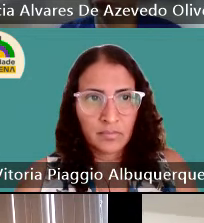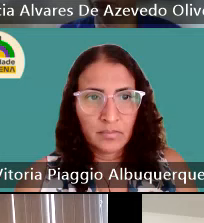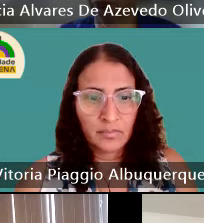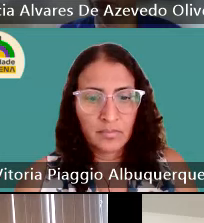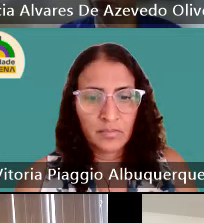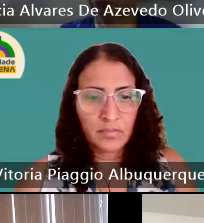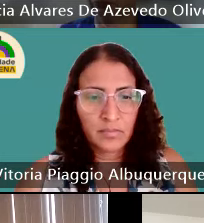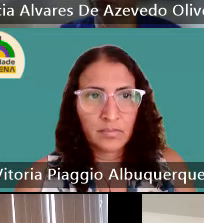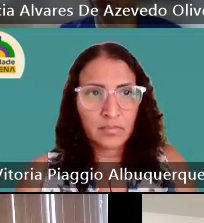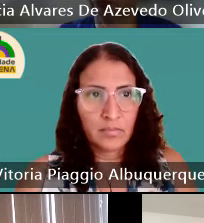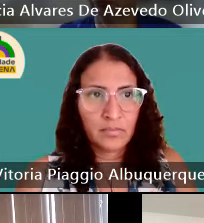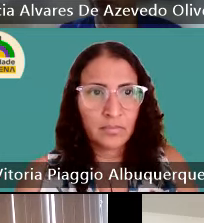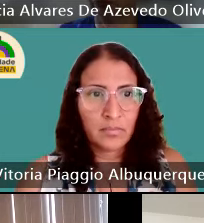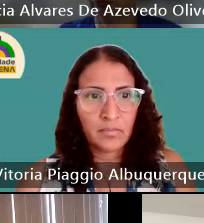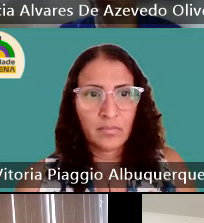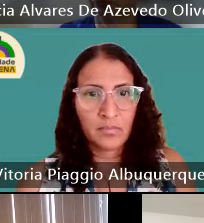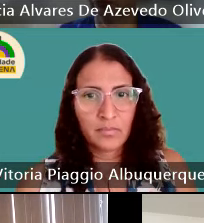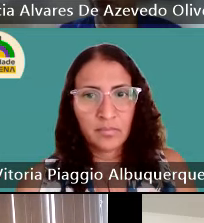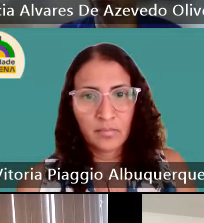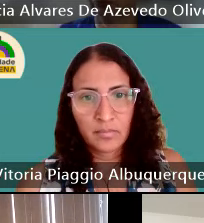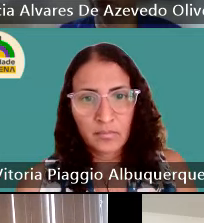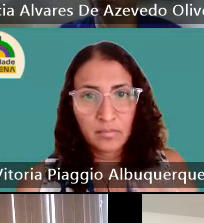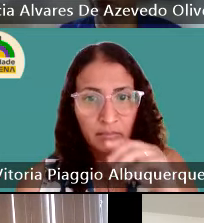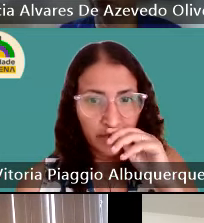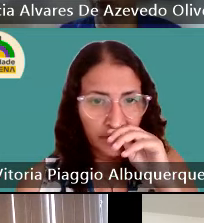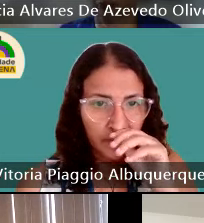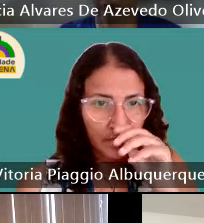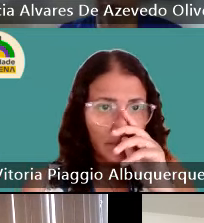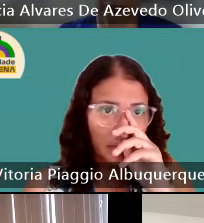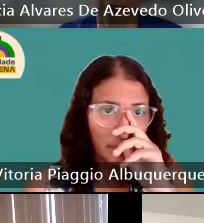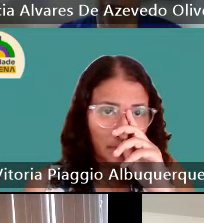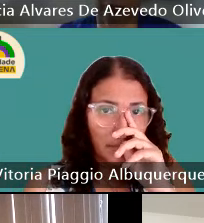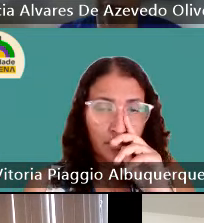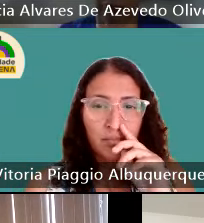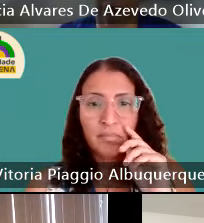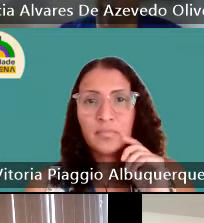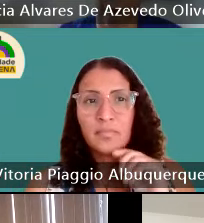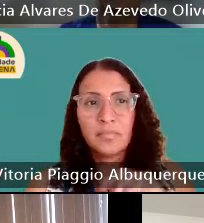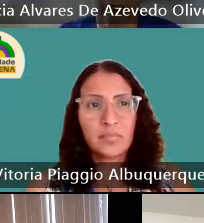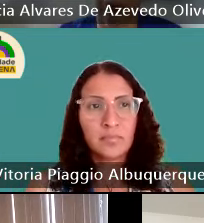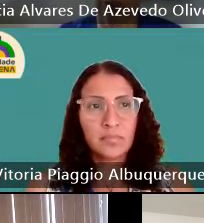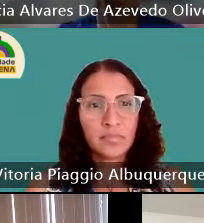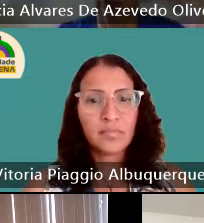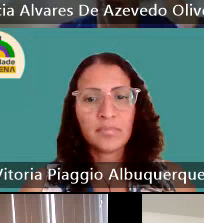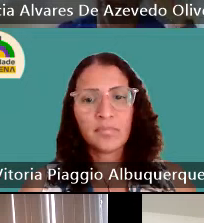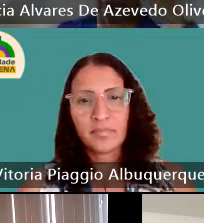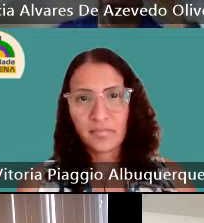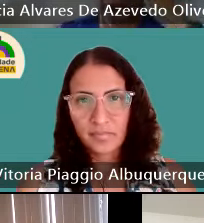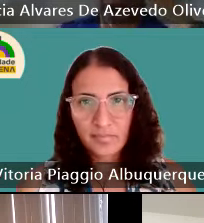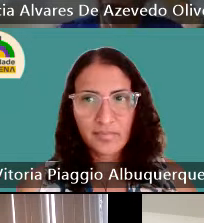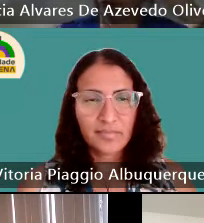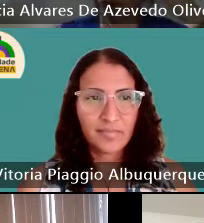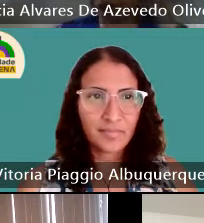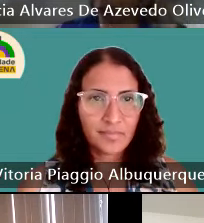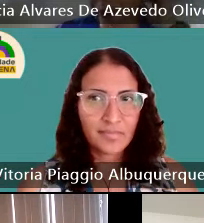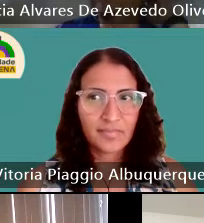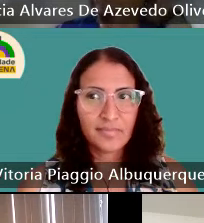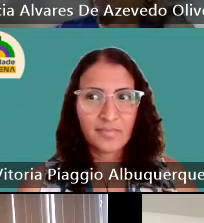que a transparência ela promove a confiança né ela aumenta a confiança dos cidadãos em nós gestores